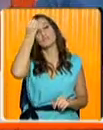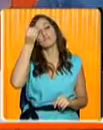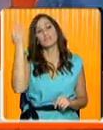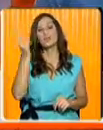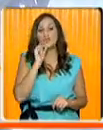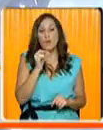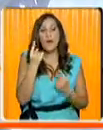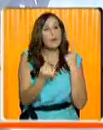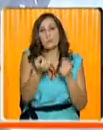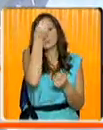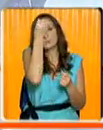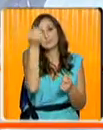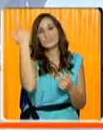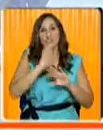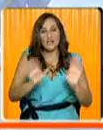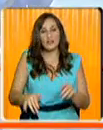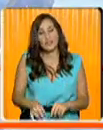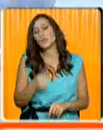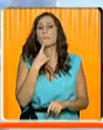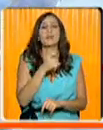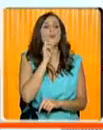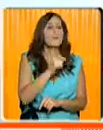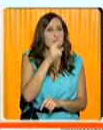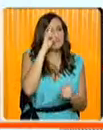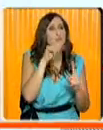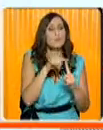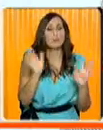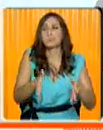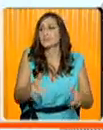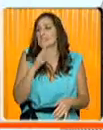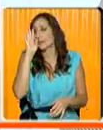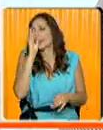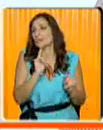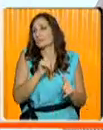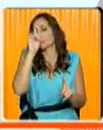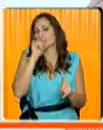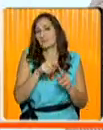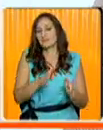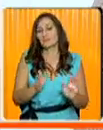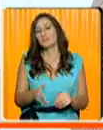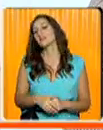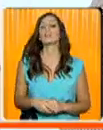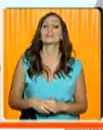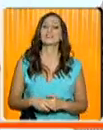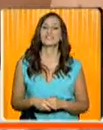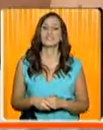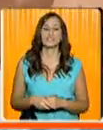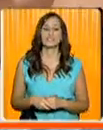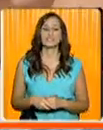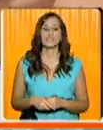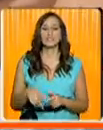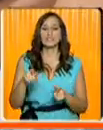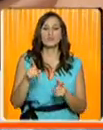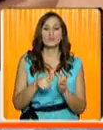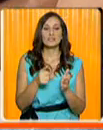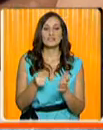lembro de nome nenhum. Não, aliás, nem lhes perguntava o nome, para quê? Para me esquecer. Querias intimidade. Pai, estavas a ver. Olha, Gonçalo,